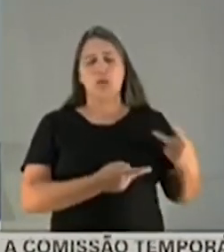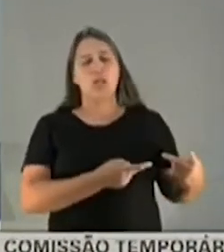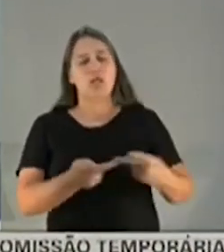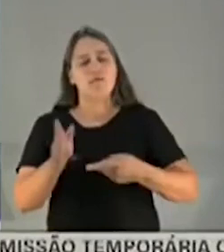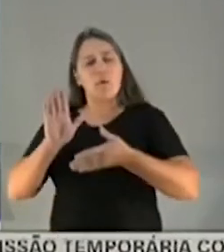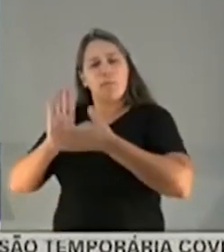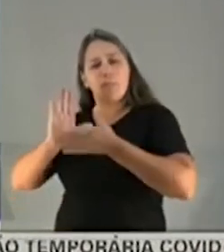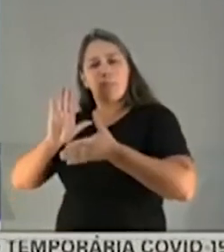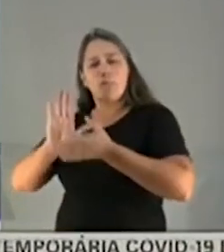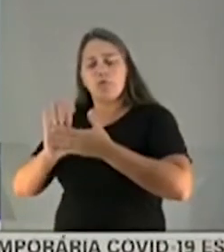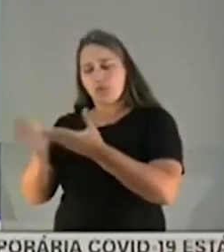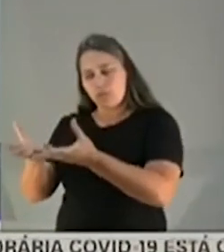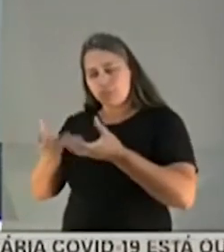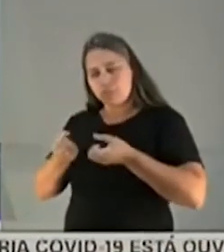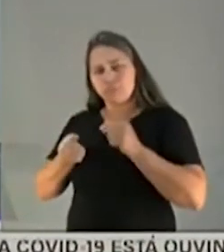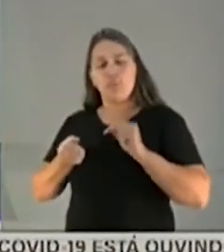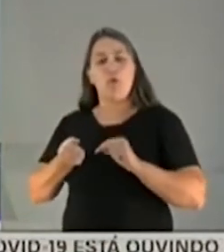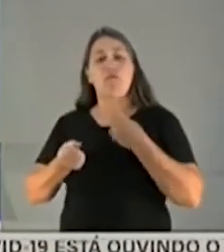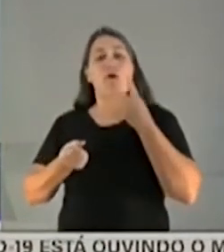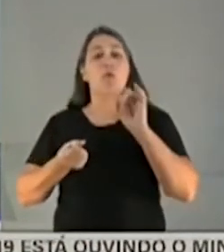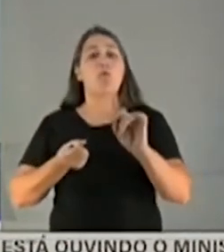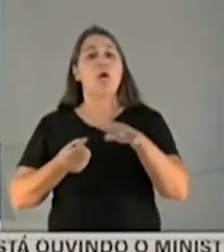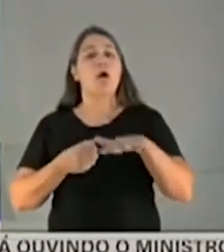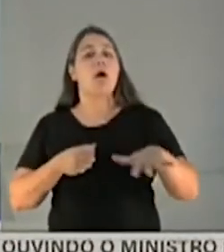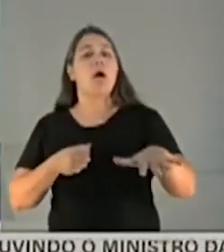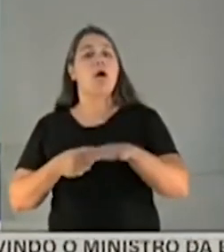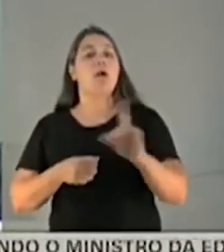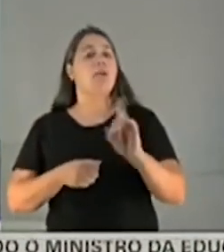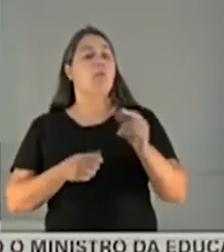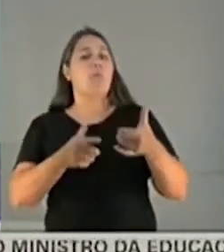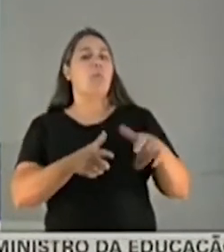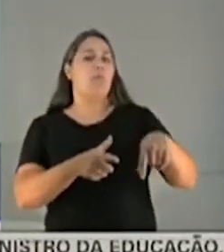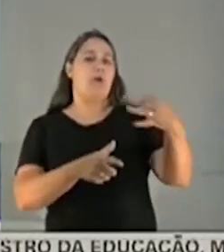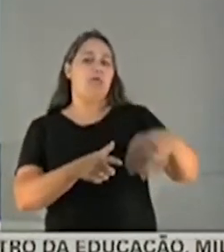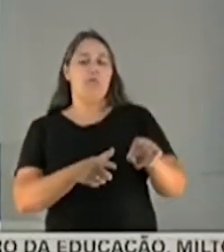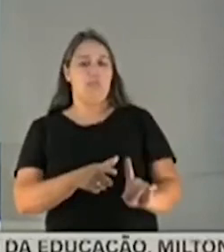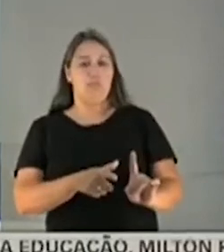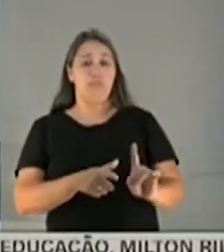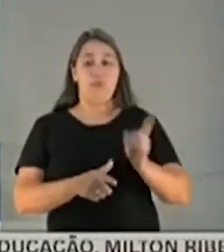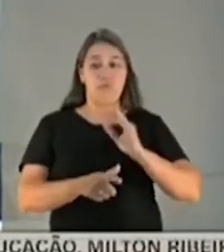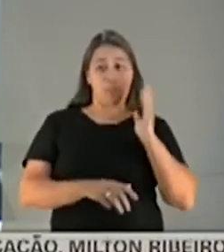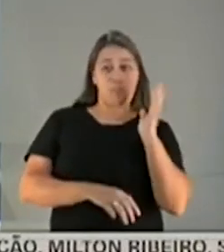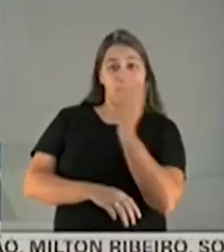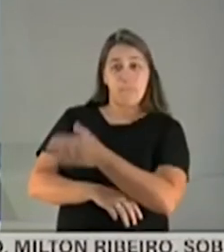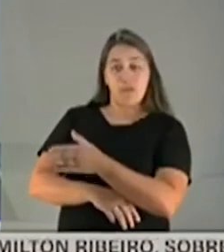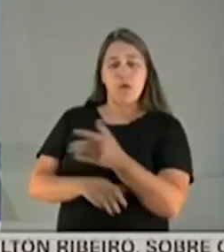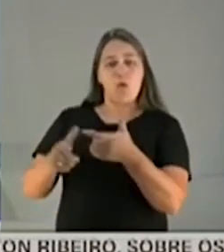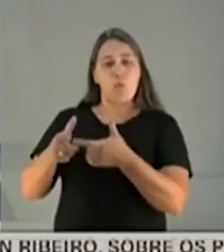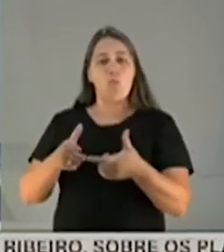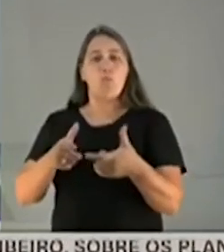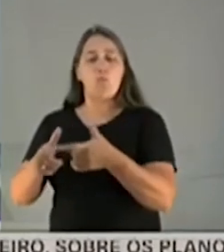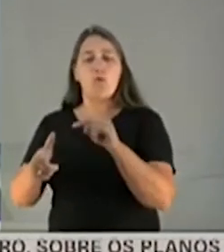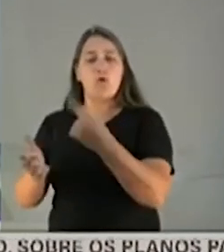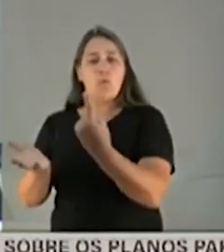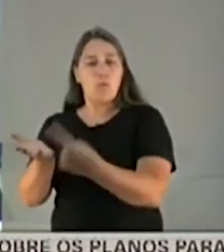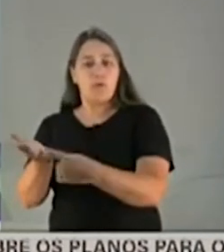ele nos recebeu, disse que o setor não era ali e que nos encaminharia para uma agenda com